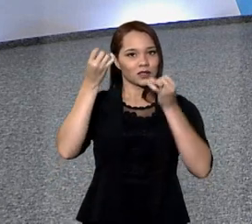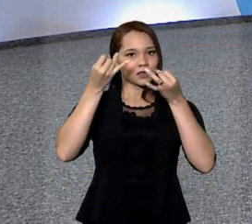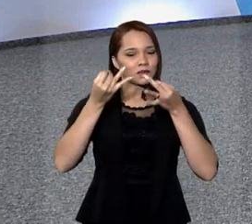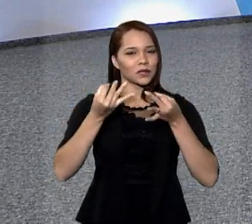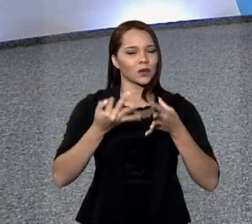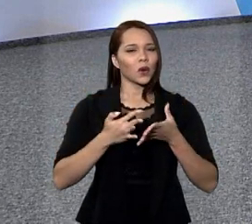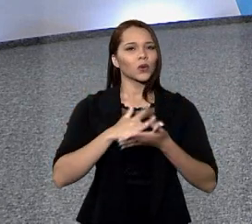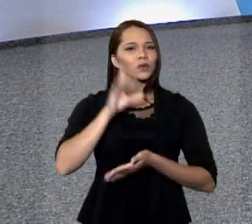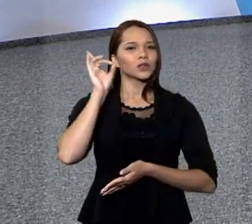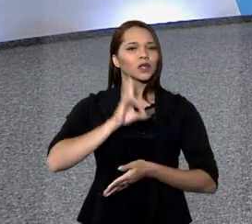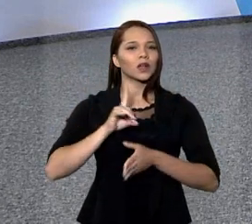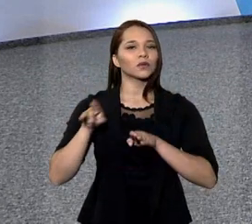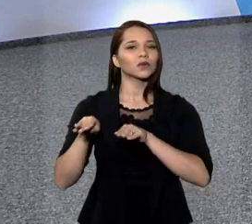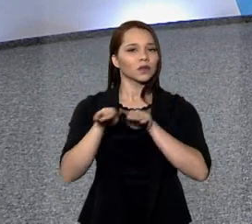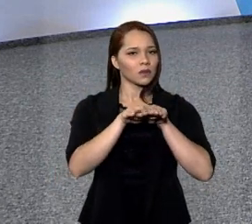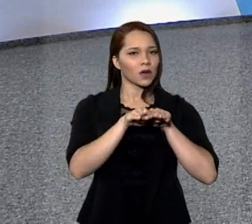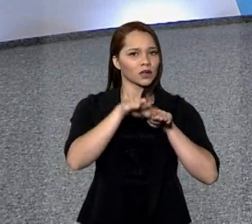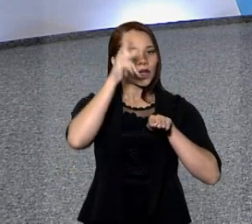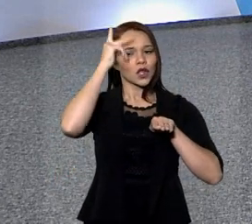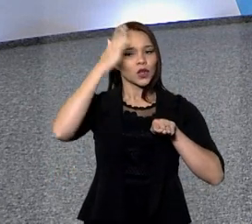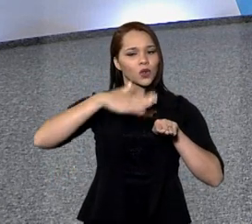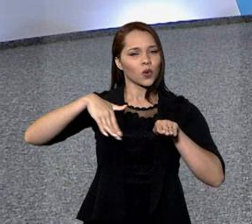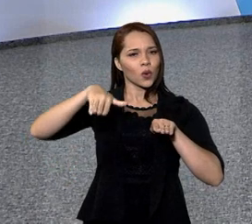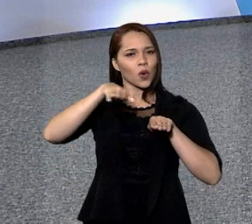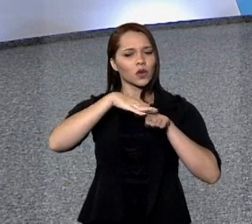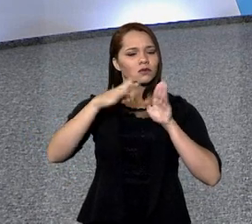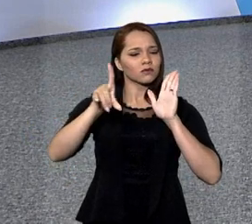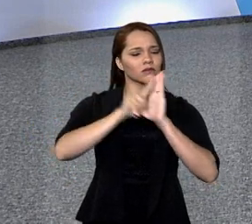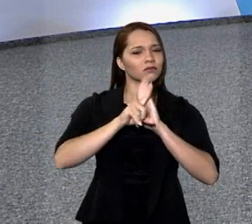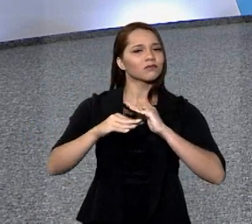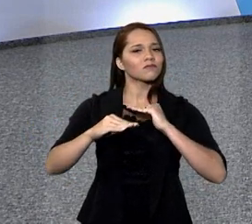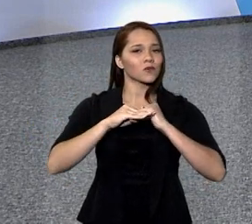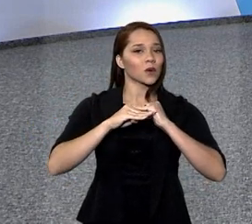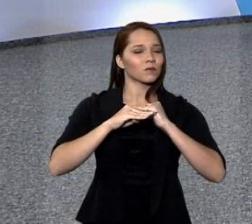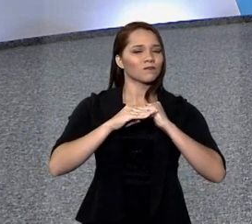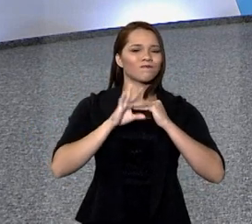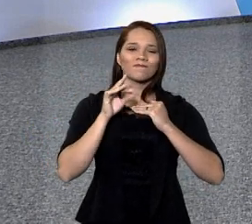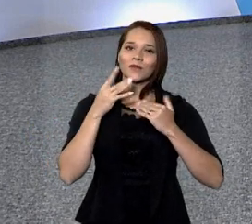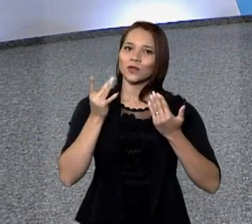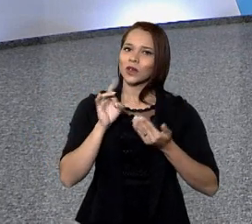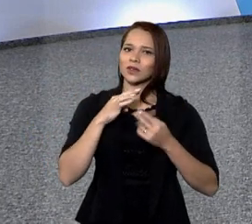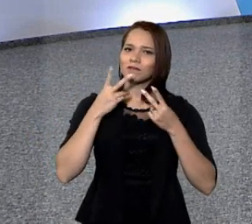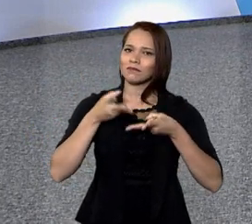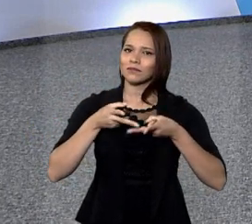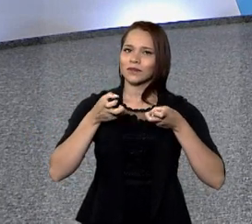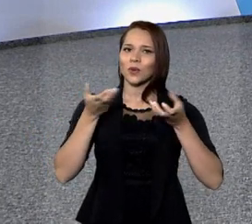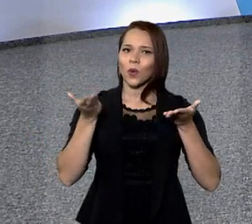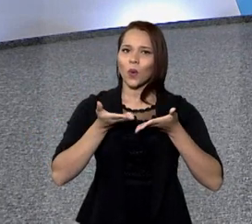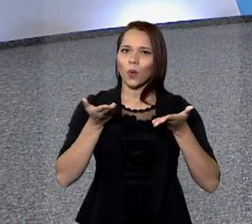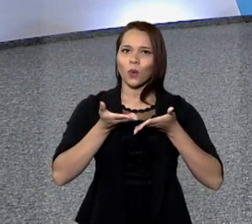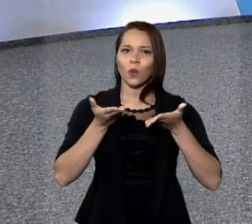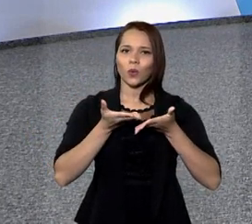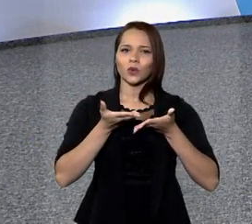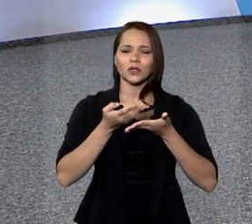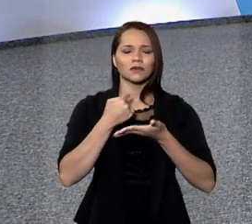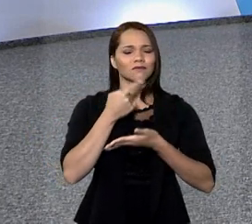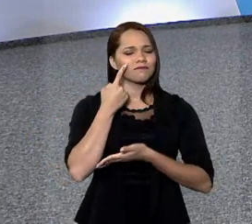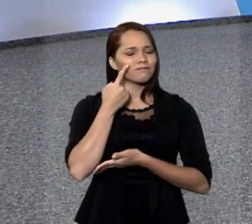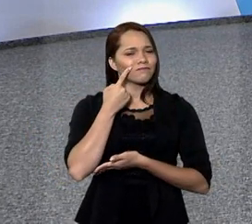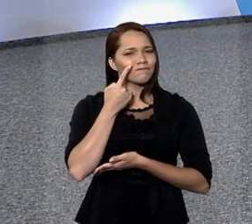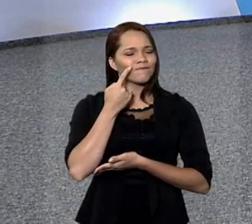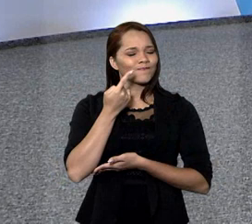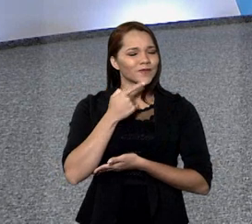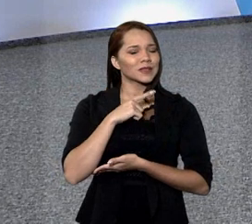passada a gente falou sobre a questão dos direitos iguais todos são iguais perante a lei e a gente percebe que ainda hoje é só uma